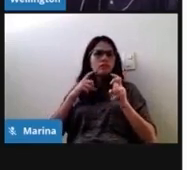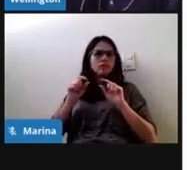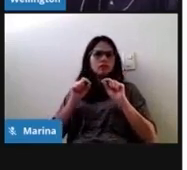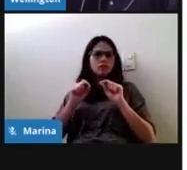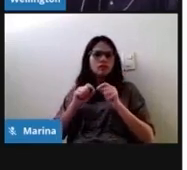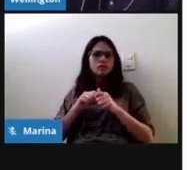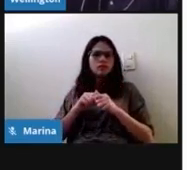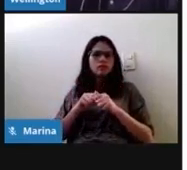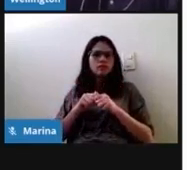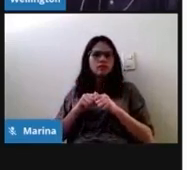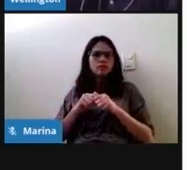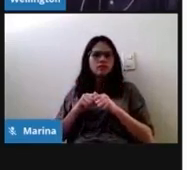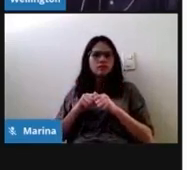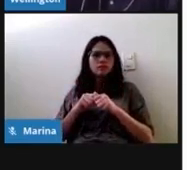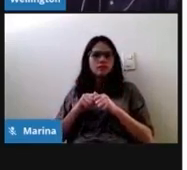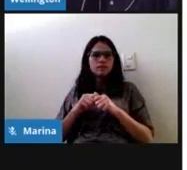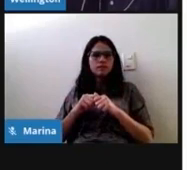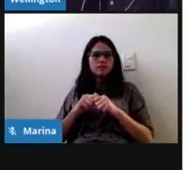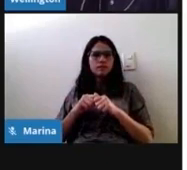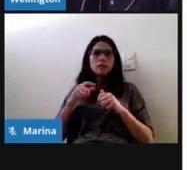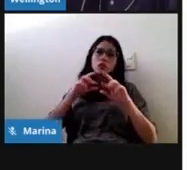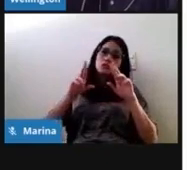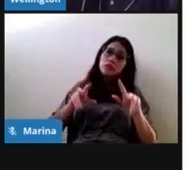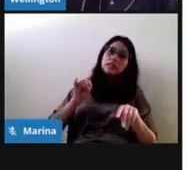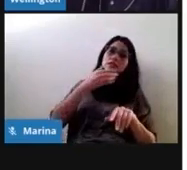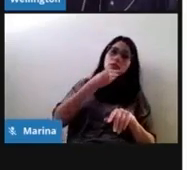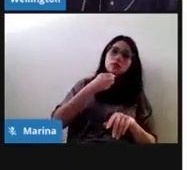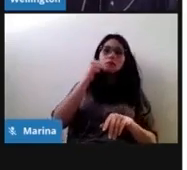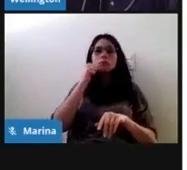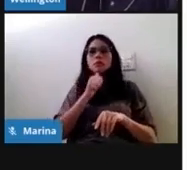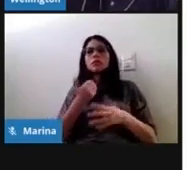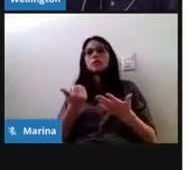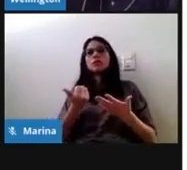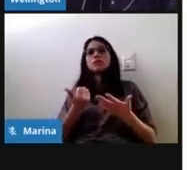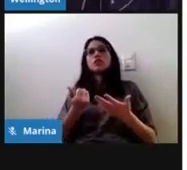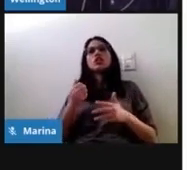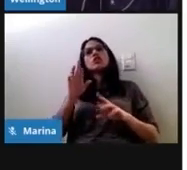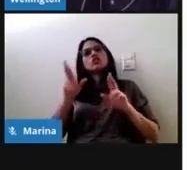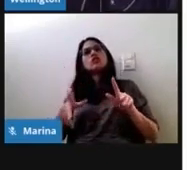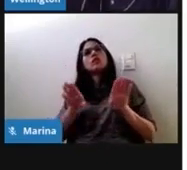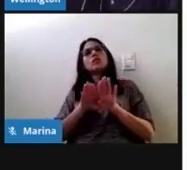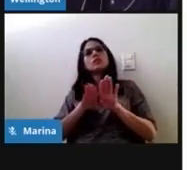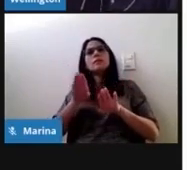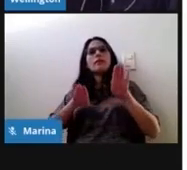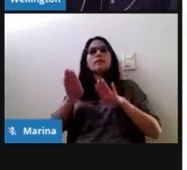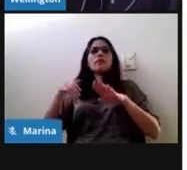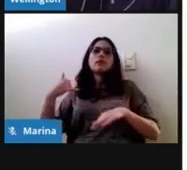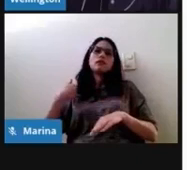diferenças em relação a sexos, diferença em relação à faixa etária,